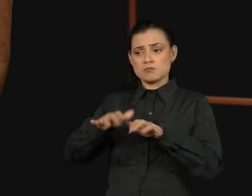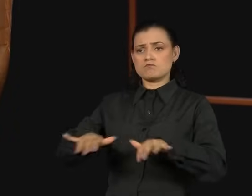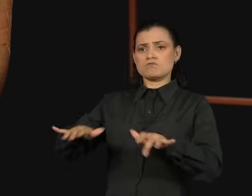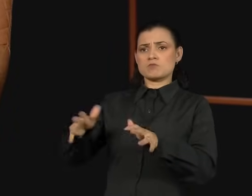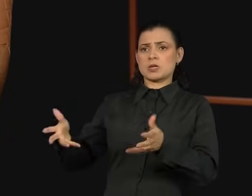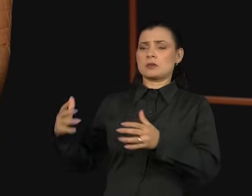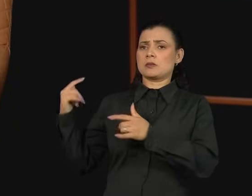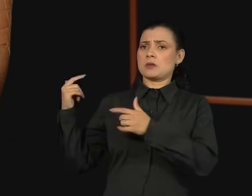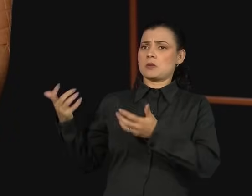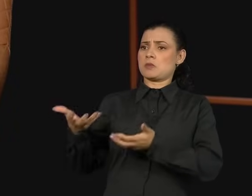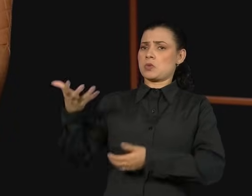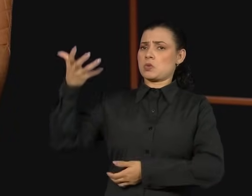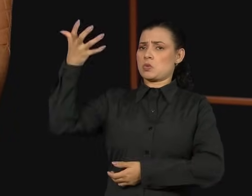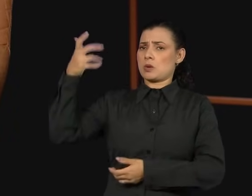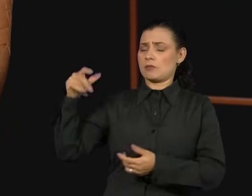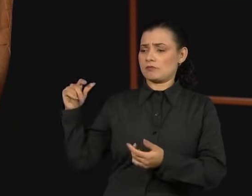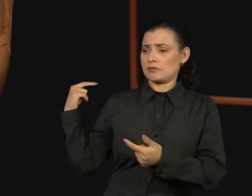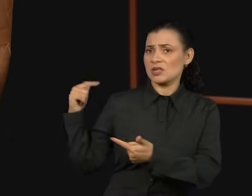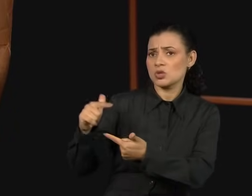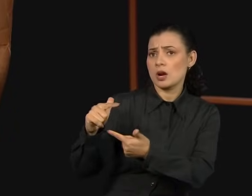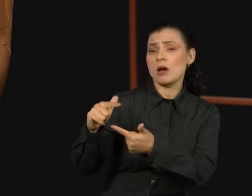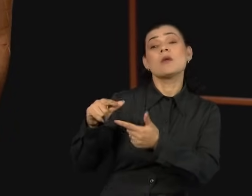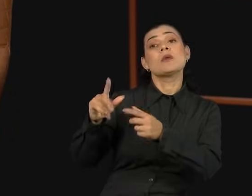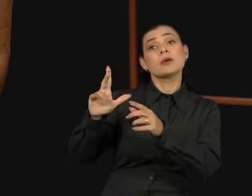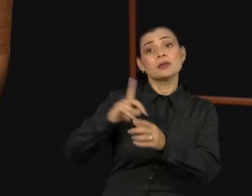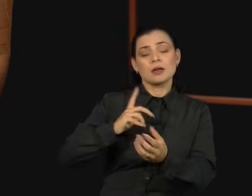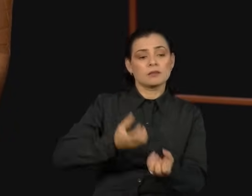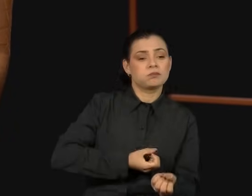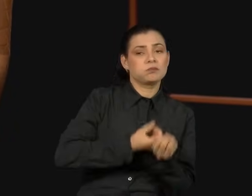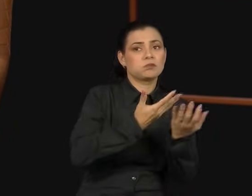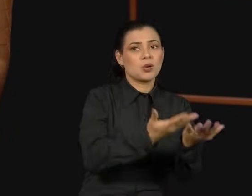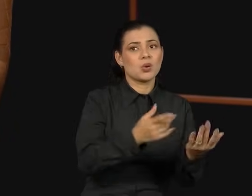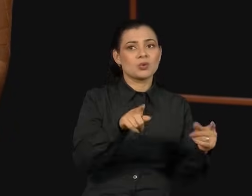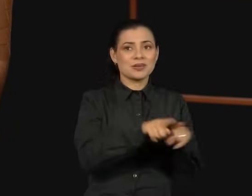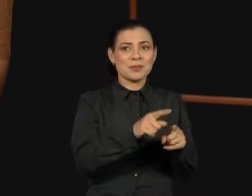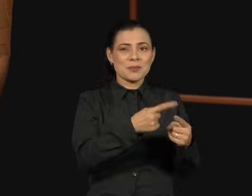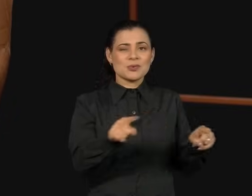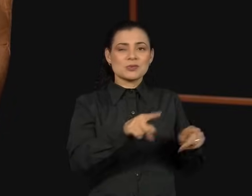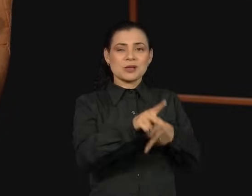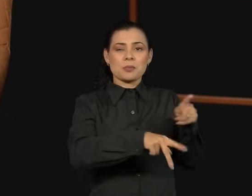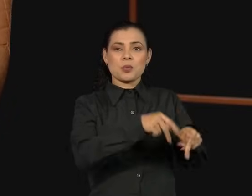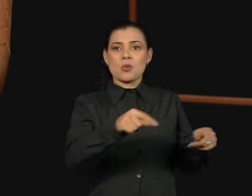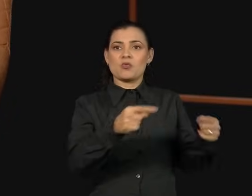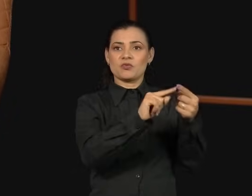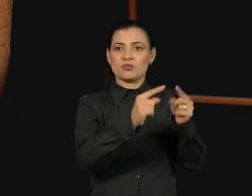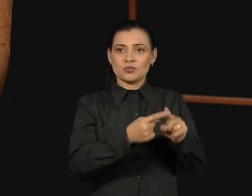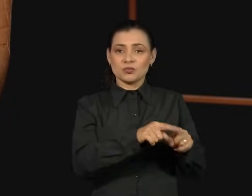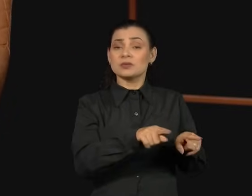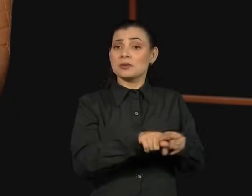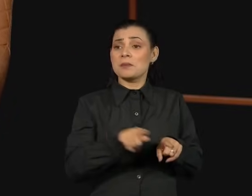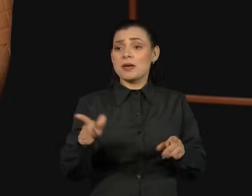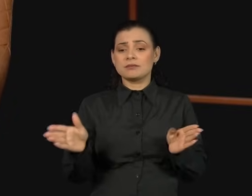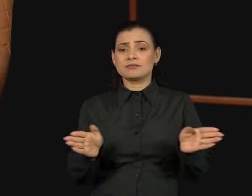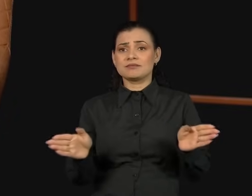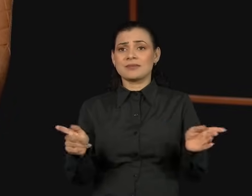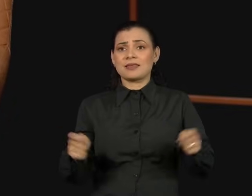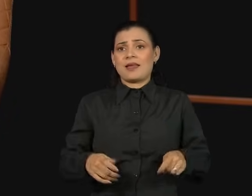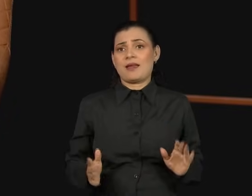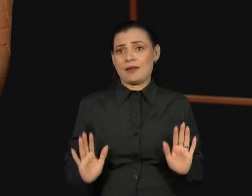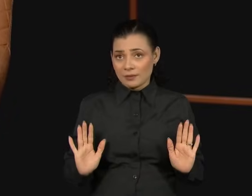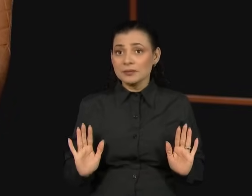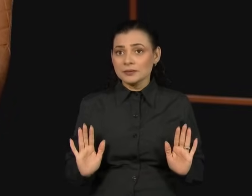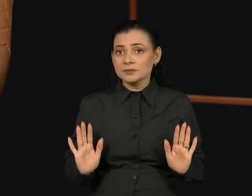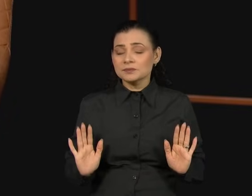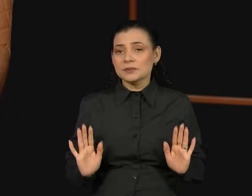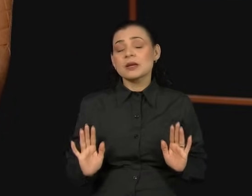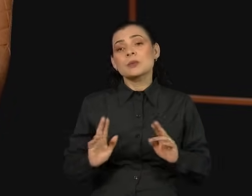pianista e compõe aqueles machiches, né? Aqueles tangos brasileiros, aquela coisa toda.